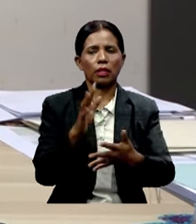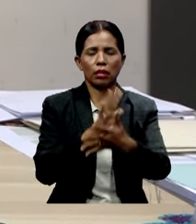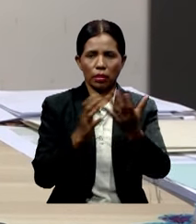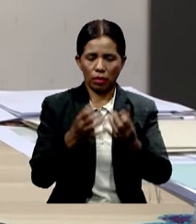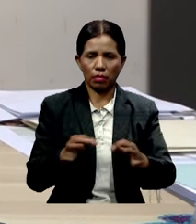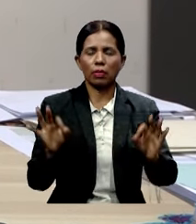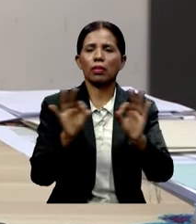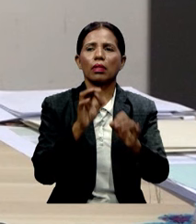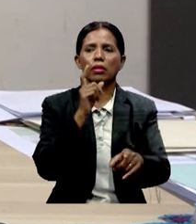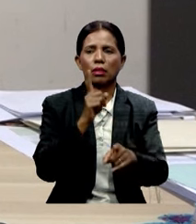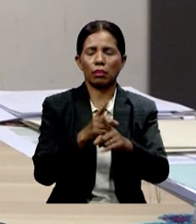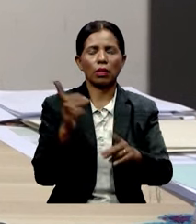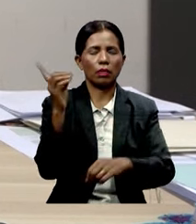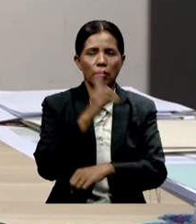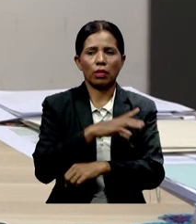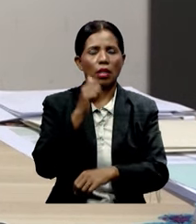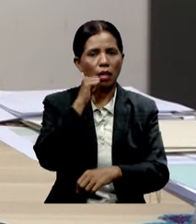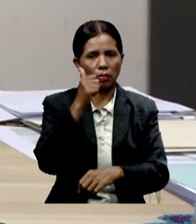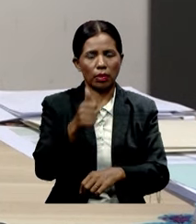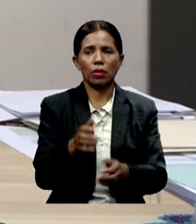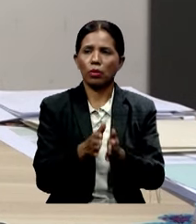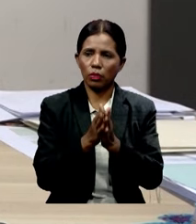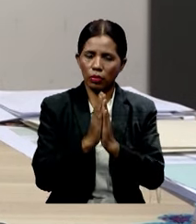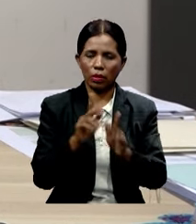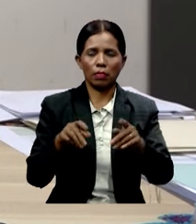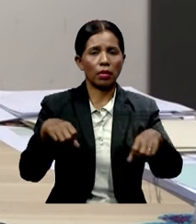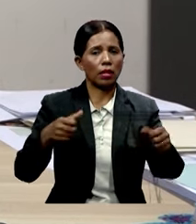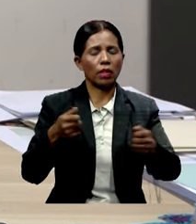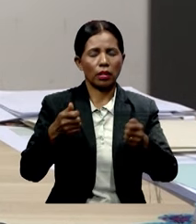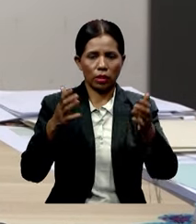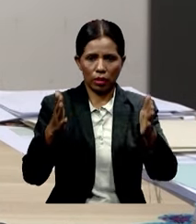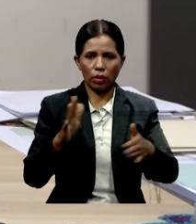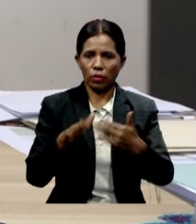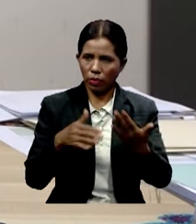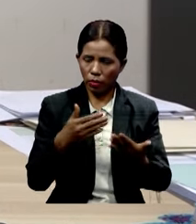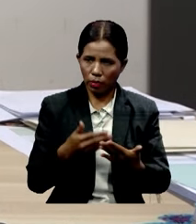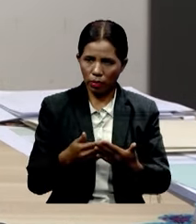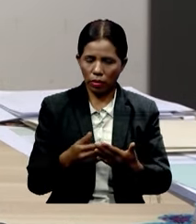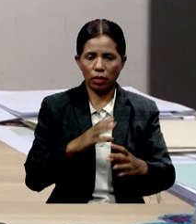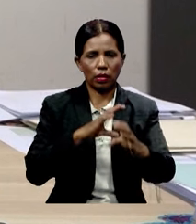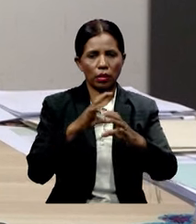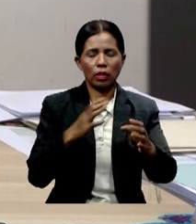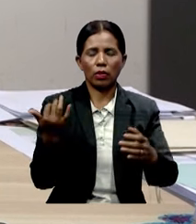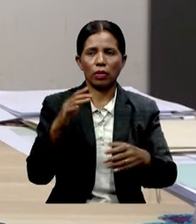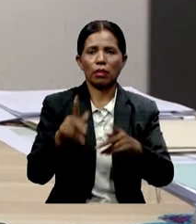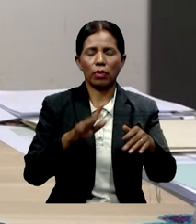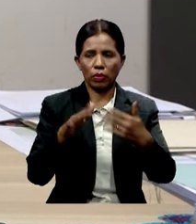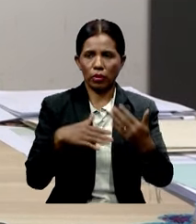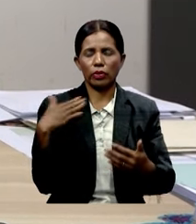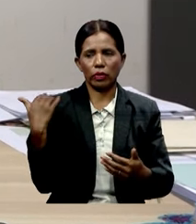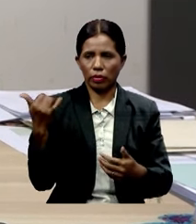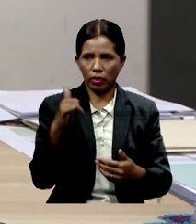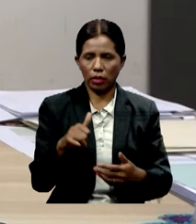importante tapteves ba ia lorong abang. Tamane mak husu ba motorista sira, comunidade sira, liliu zoben